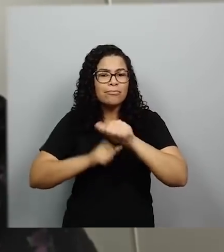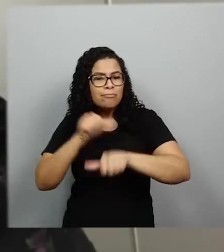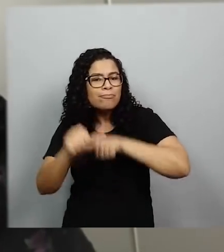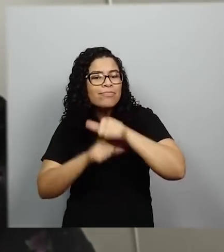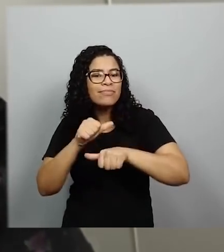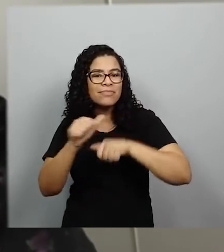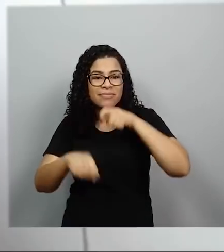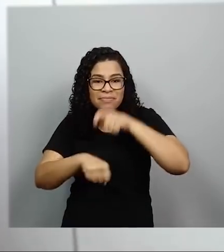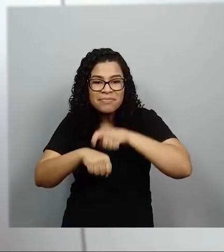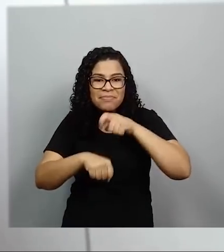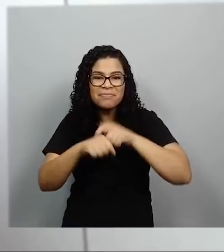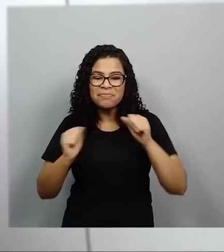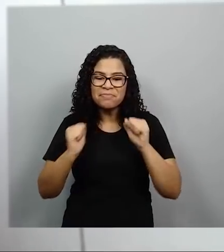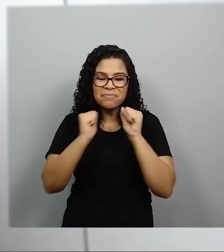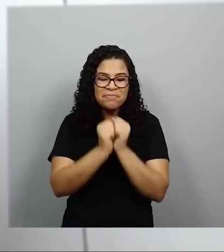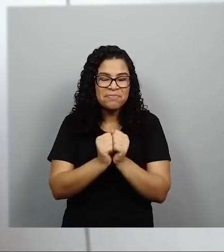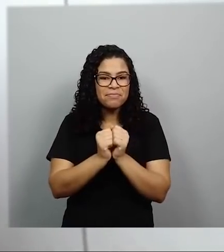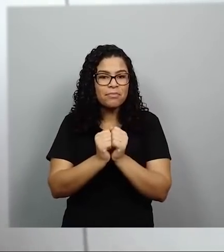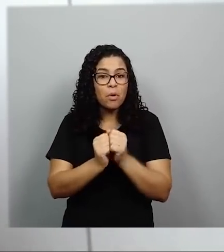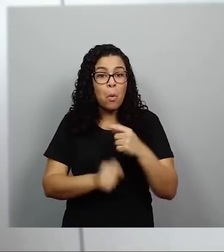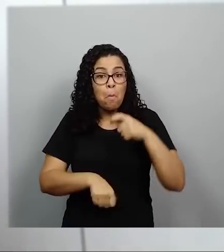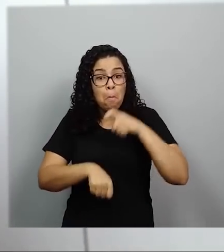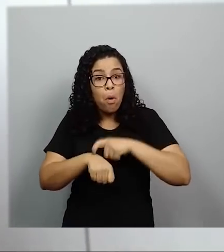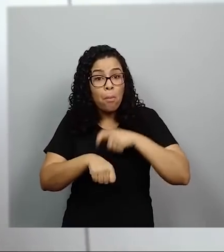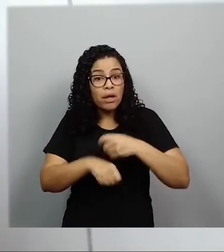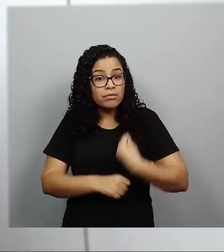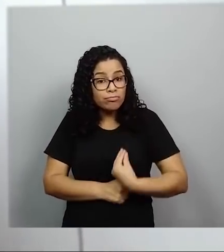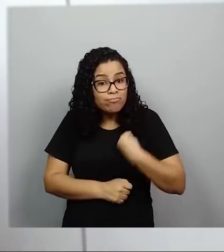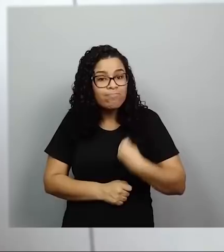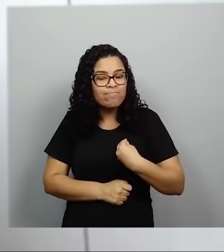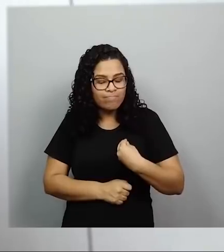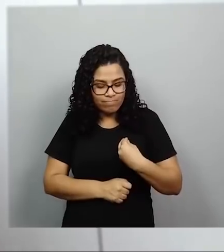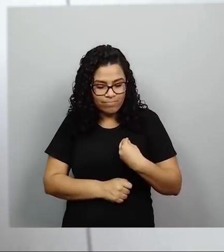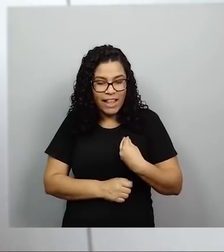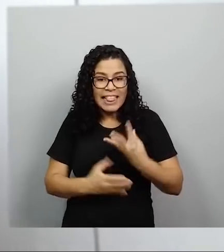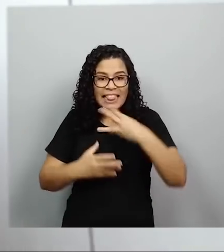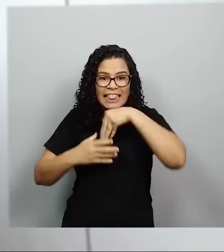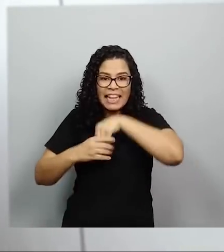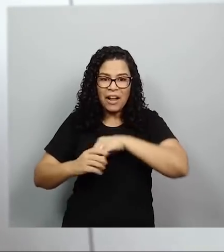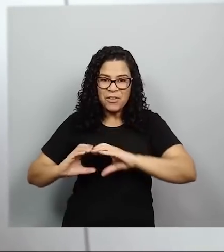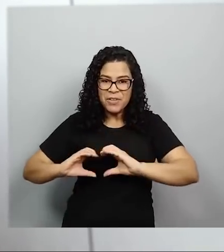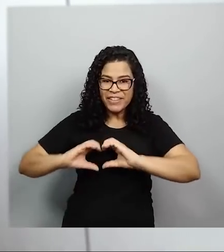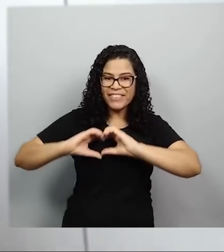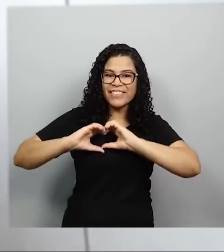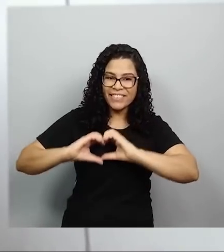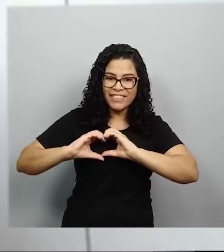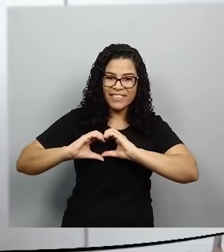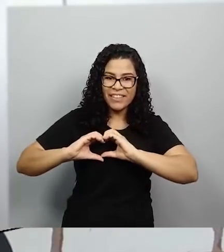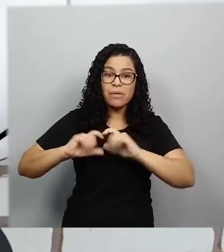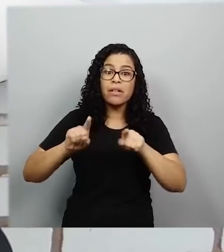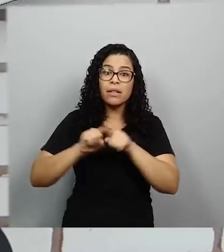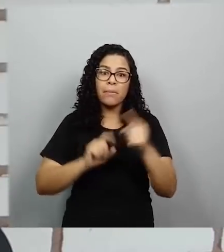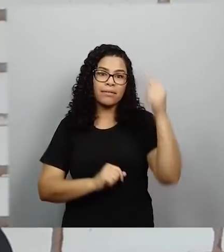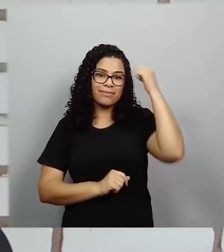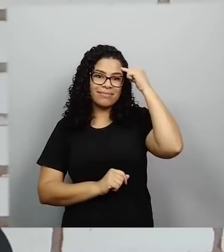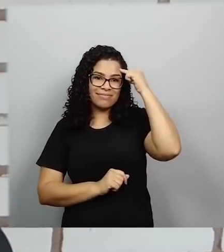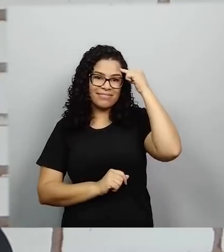nosso tempo juntos em momentos que ficarão para sempre em nosso coração e em nossa memória.